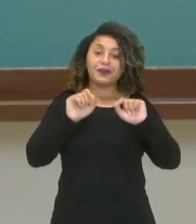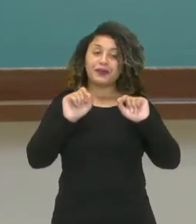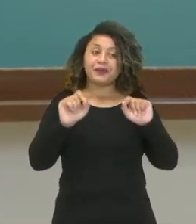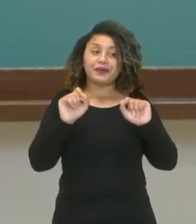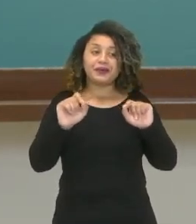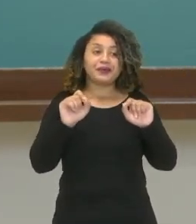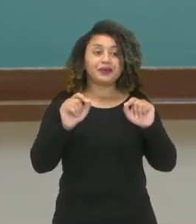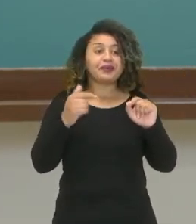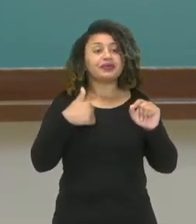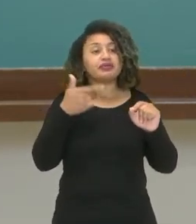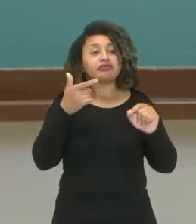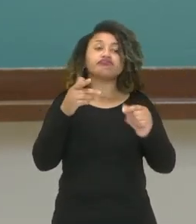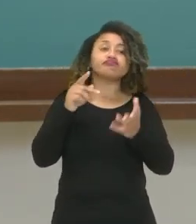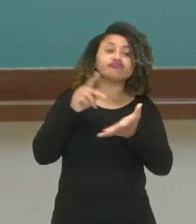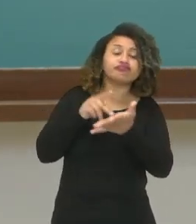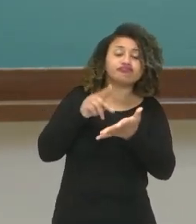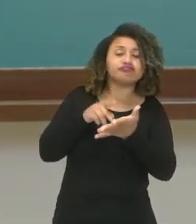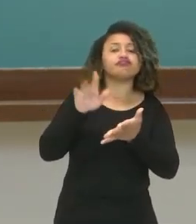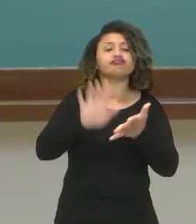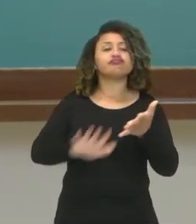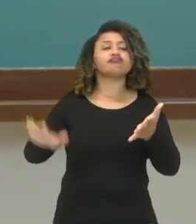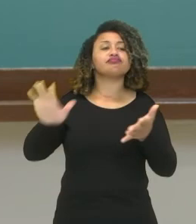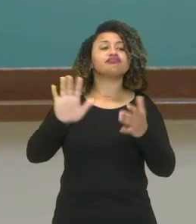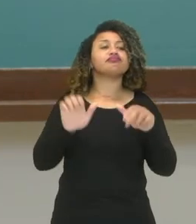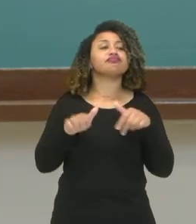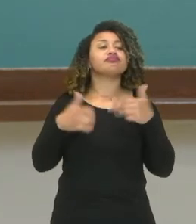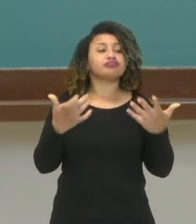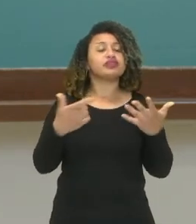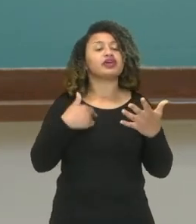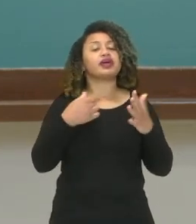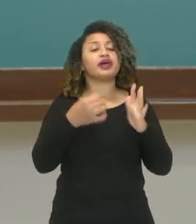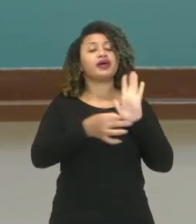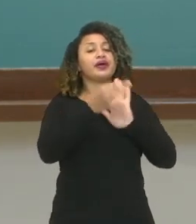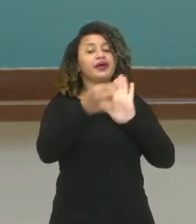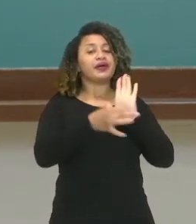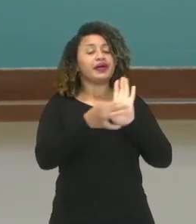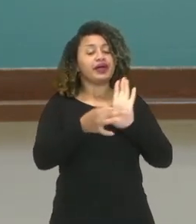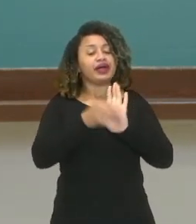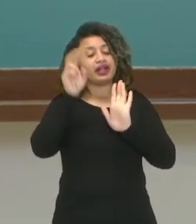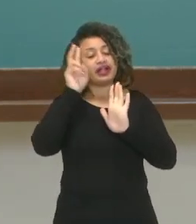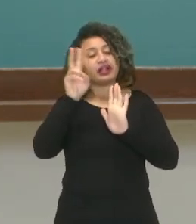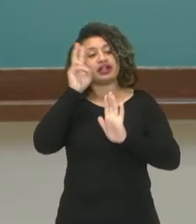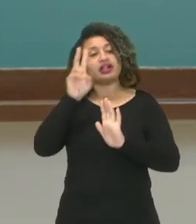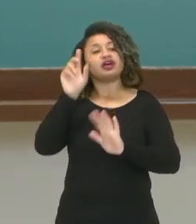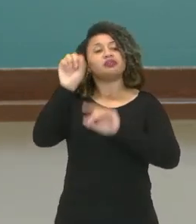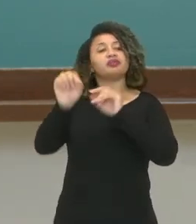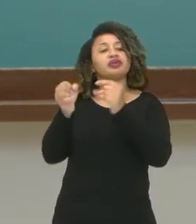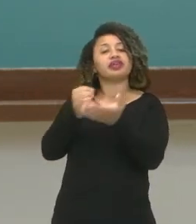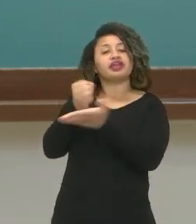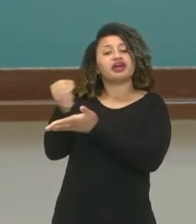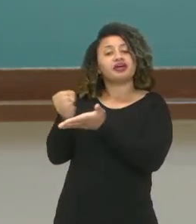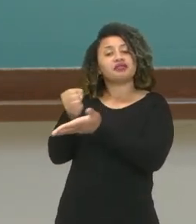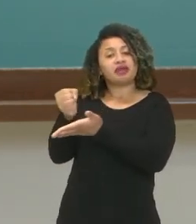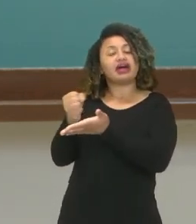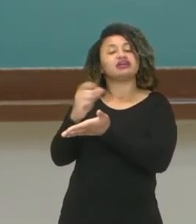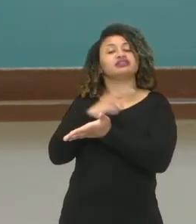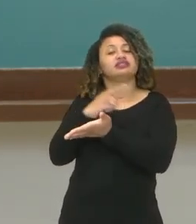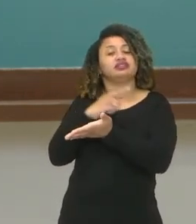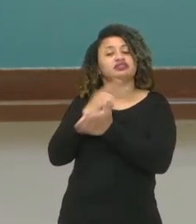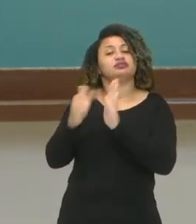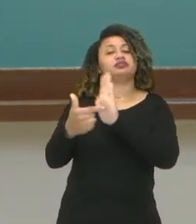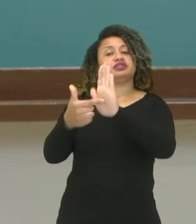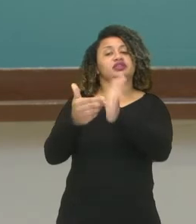aceita como verdadeira universal, né? Então, o argumento retoma o quê? O pressuposto apresentado na tese,